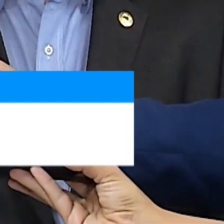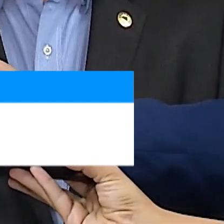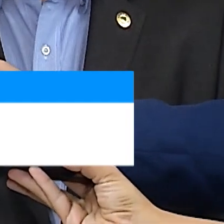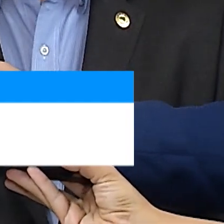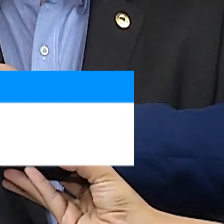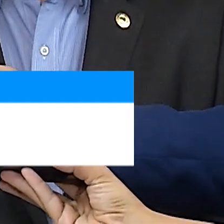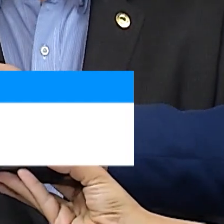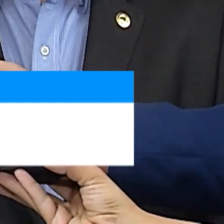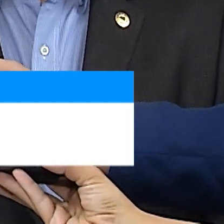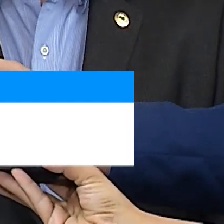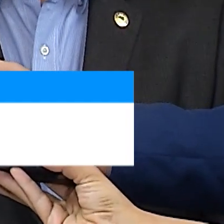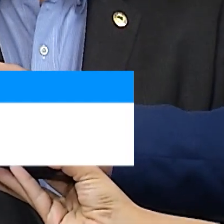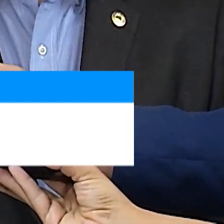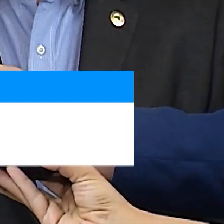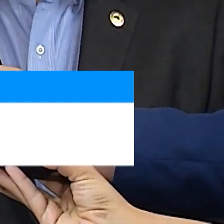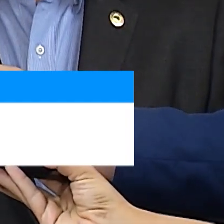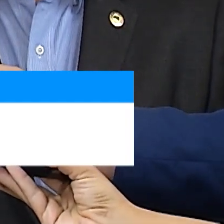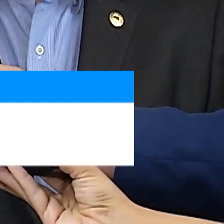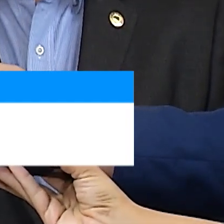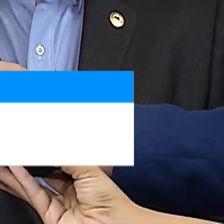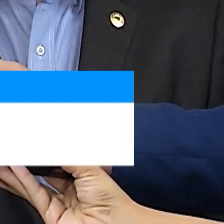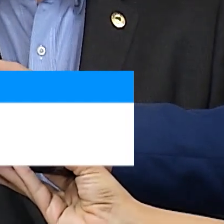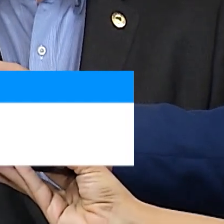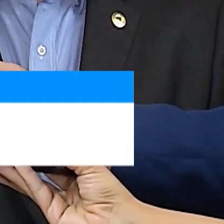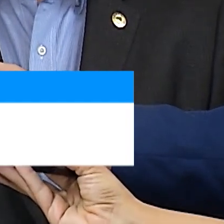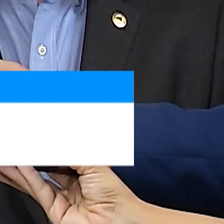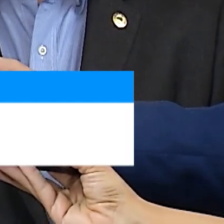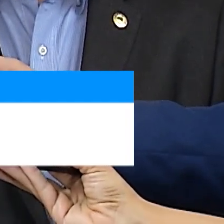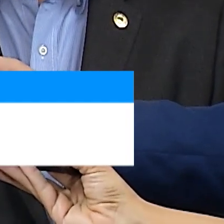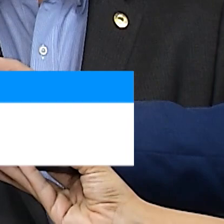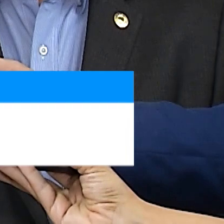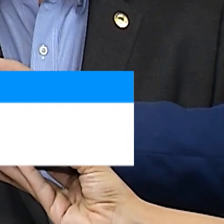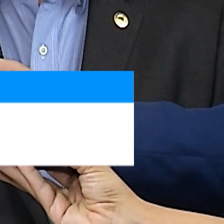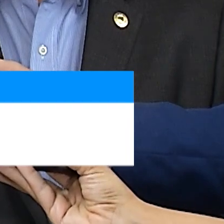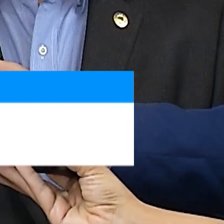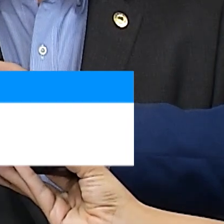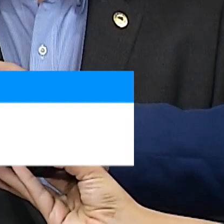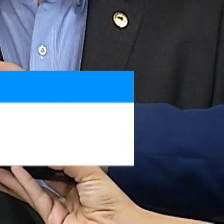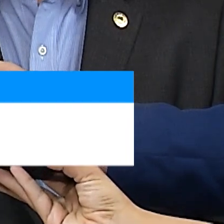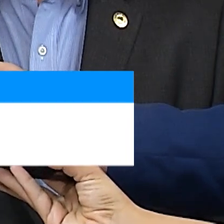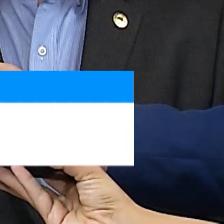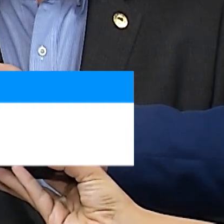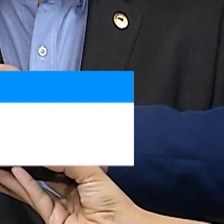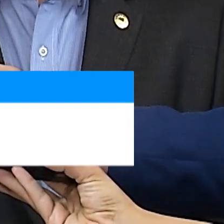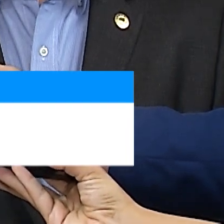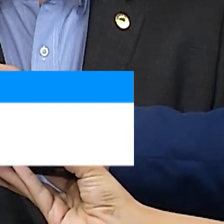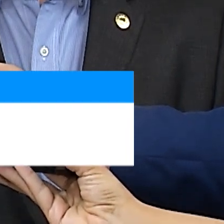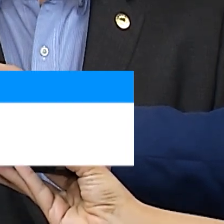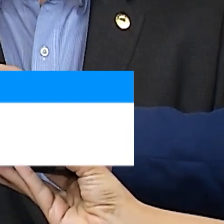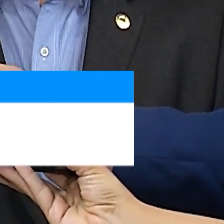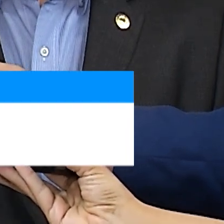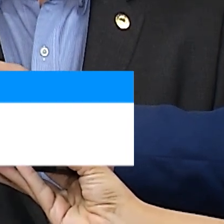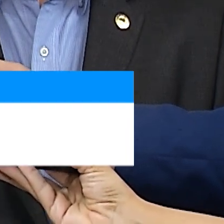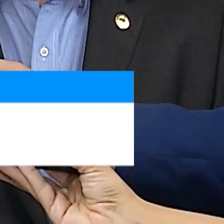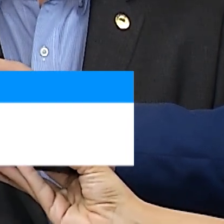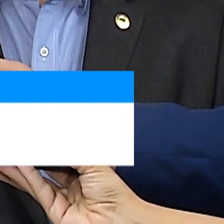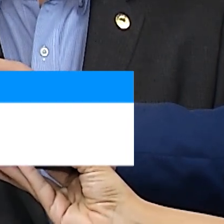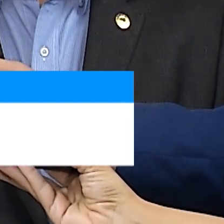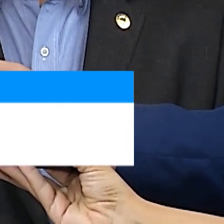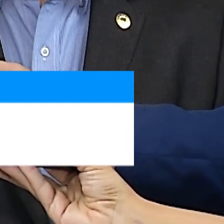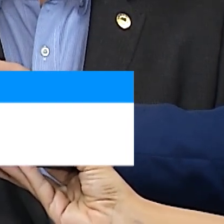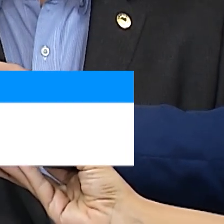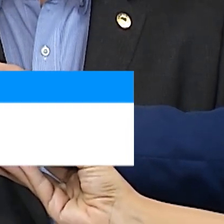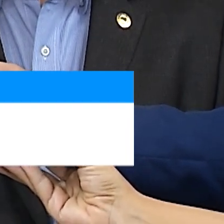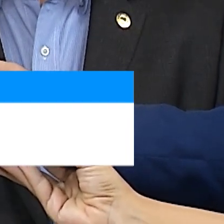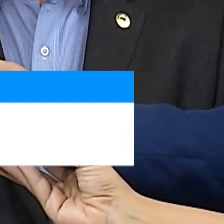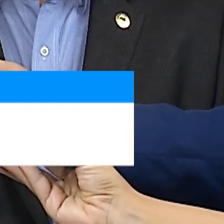gente prevê, para o organograma, para o funcionamento do Estado. Sempre naquela linha de ganhar eficiência, ganhar capacidade